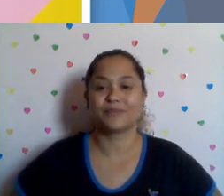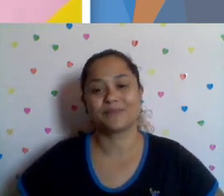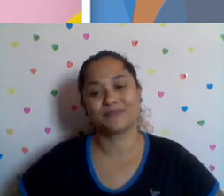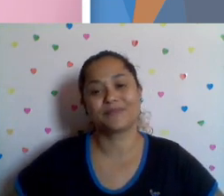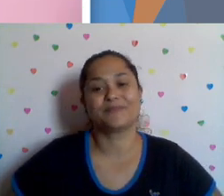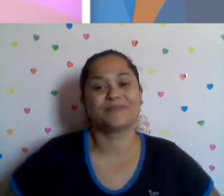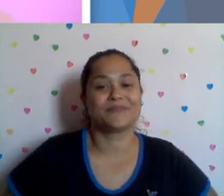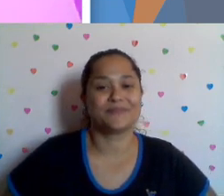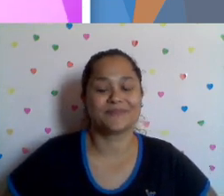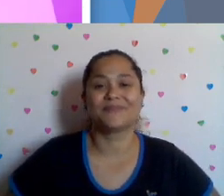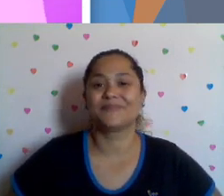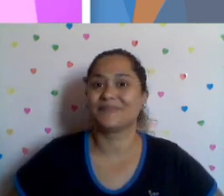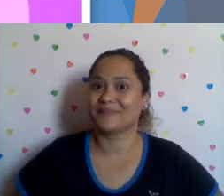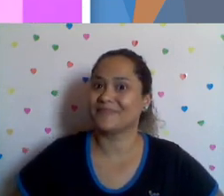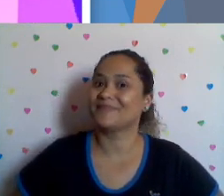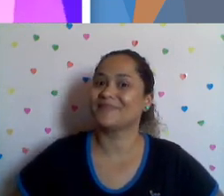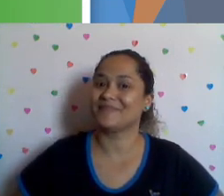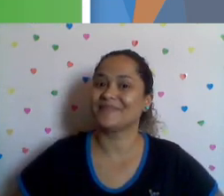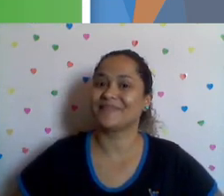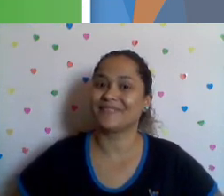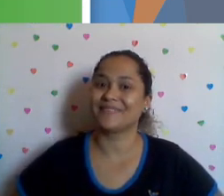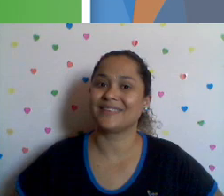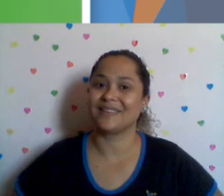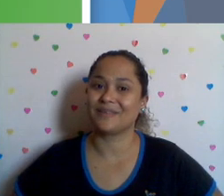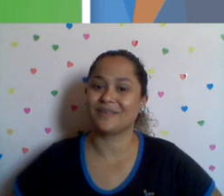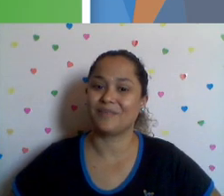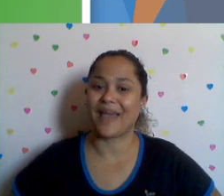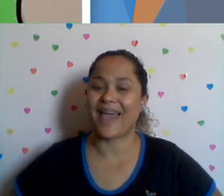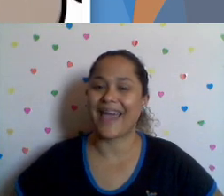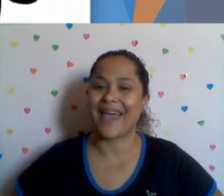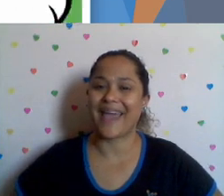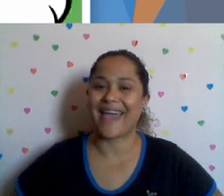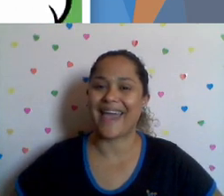E a ovelha branquinha. Bé!